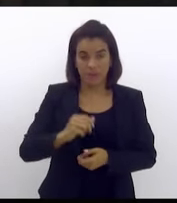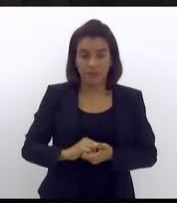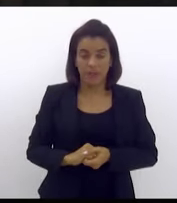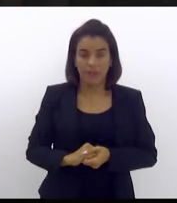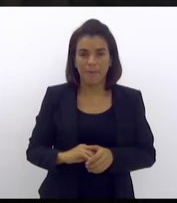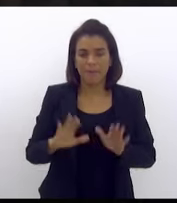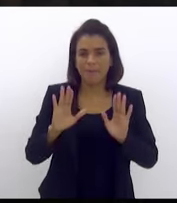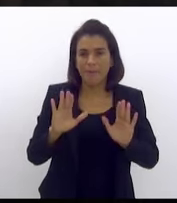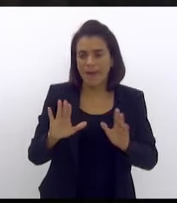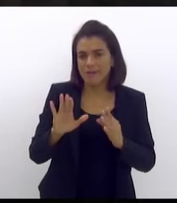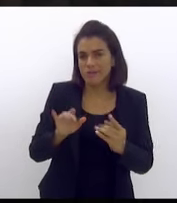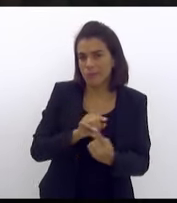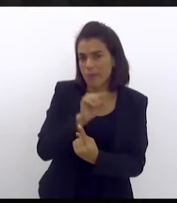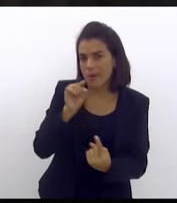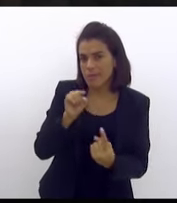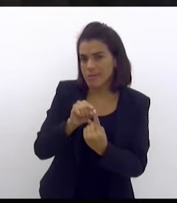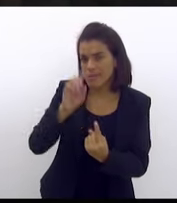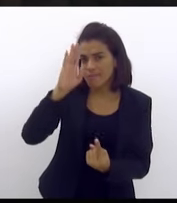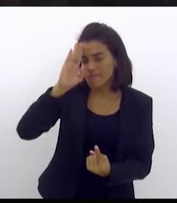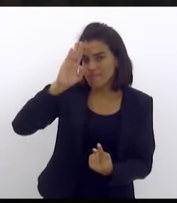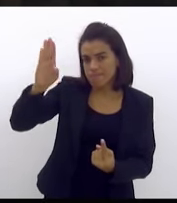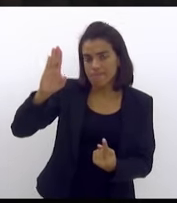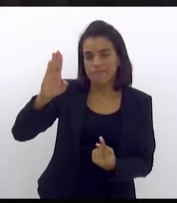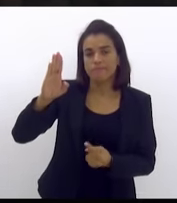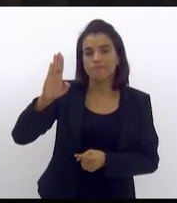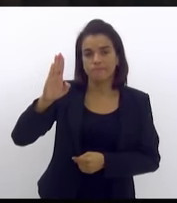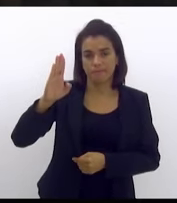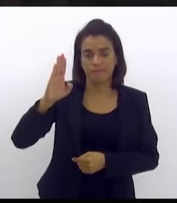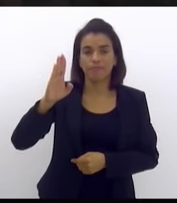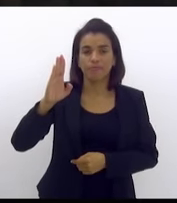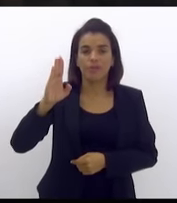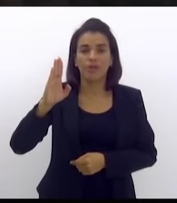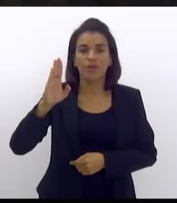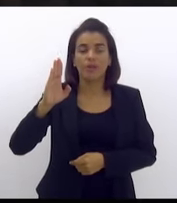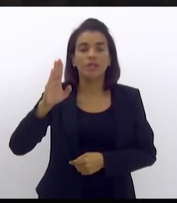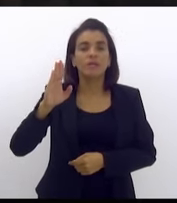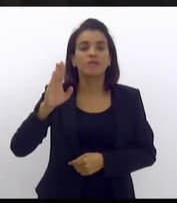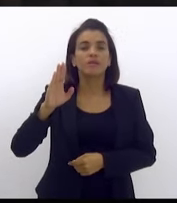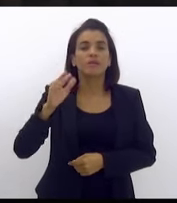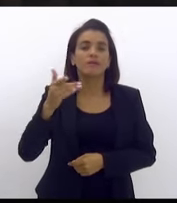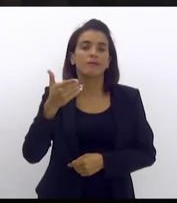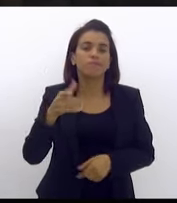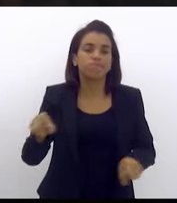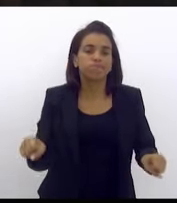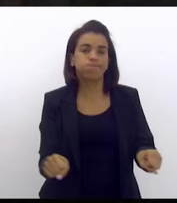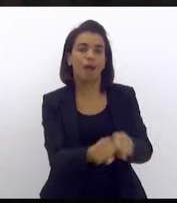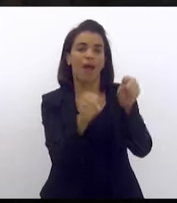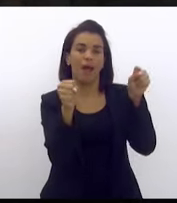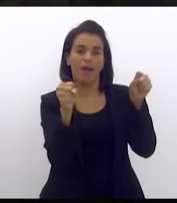no sentido, principalmente, de sufocar